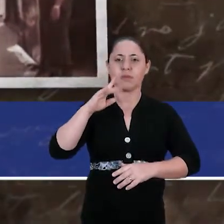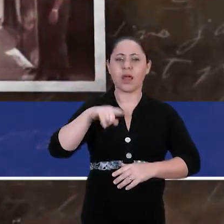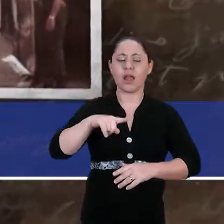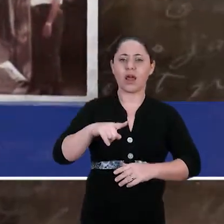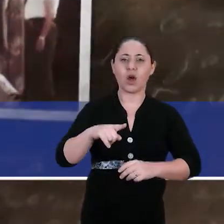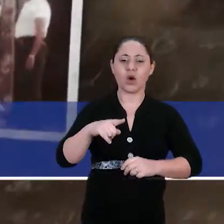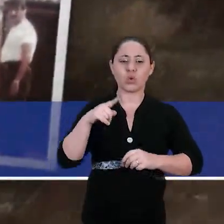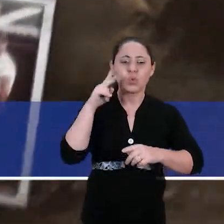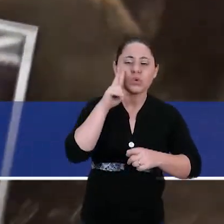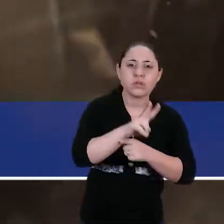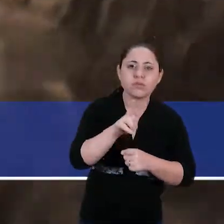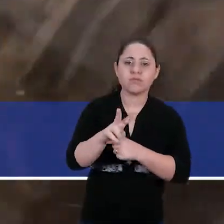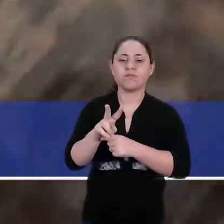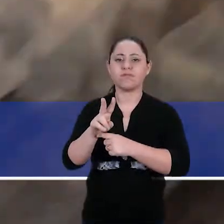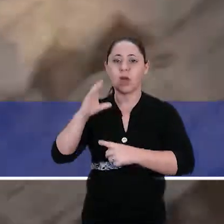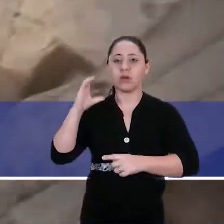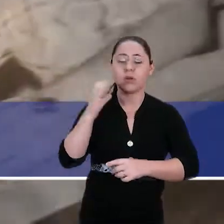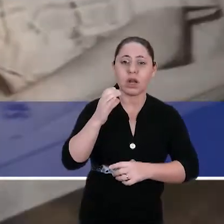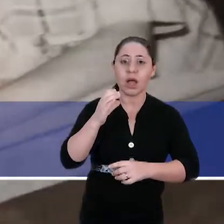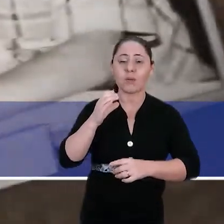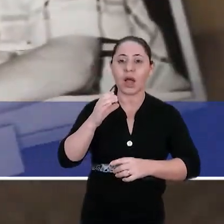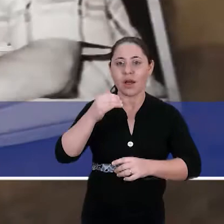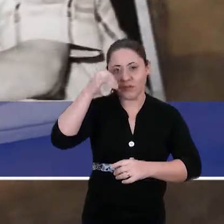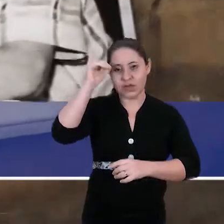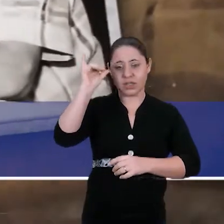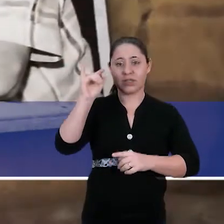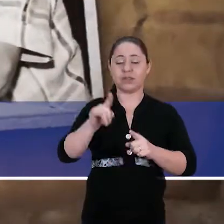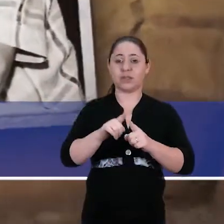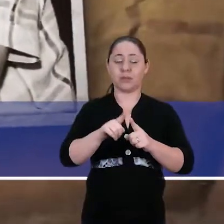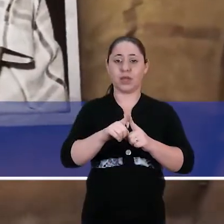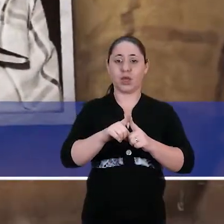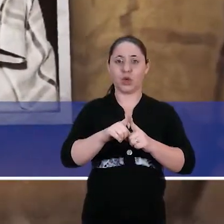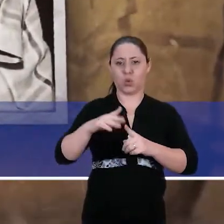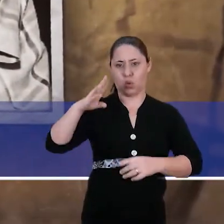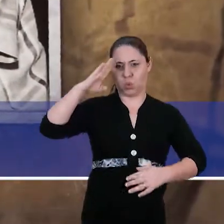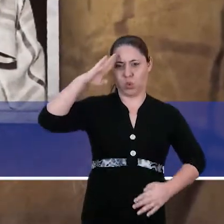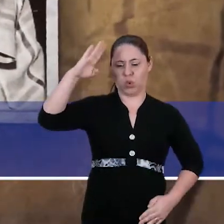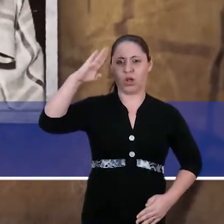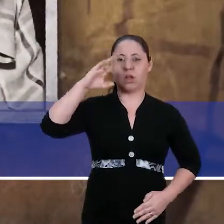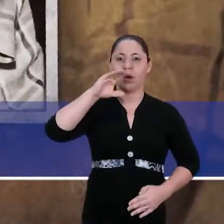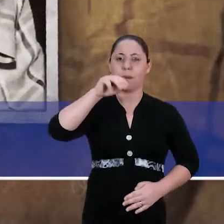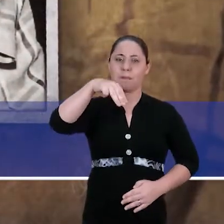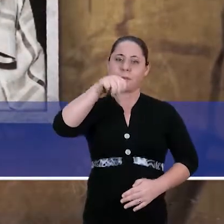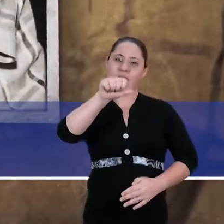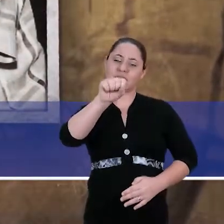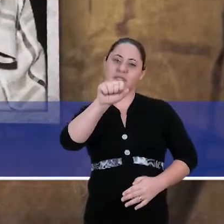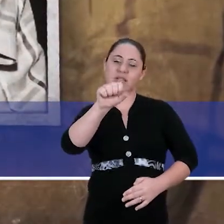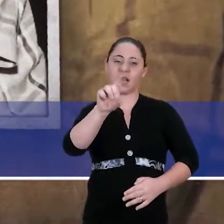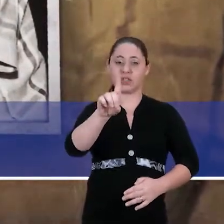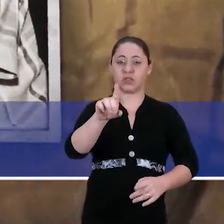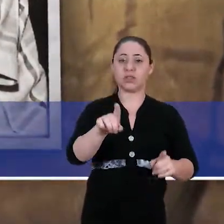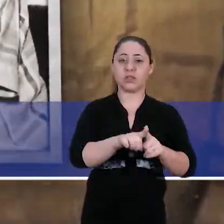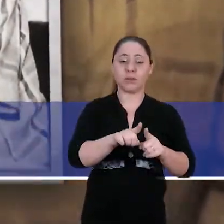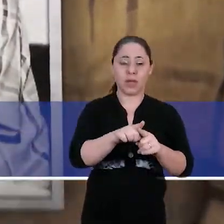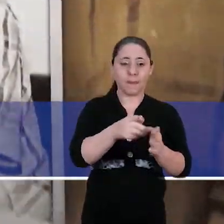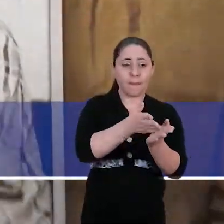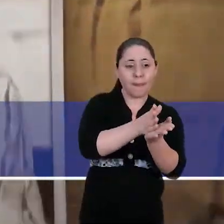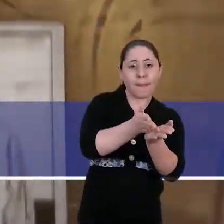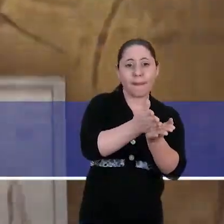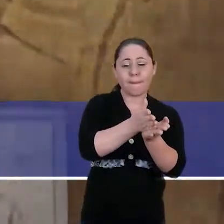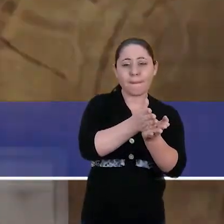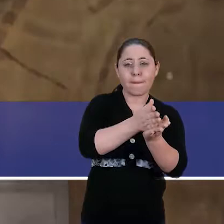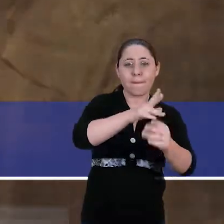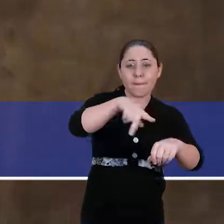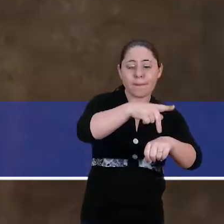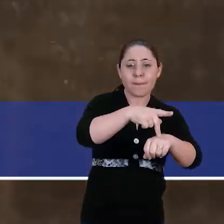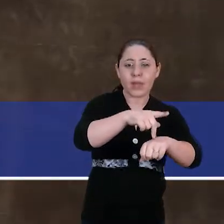responsáveis pela repressão e prevenção de ações criminosas. E no caso do então coronel PM Adib Massad, também pelas